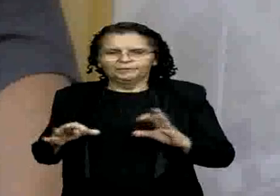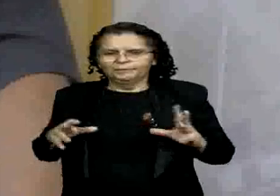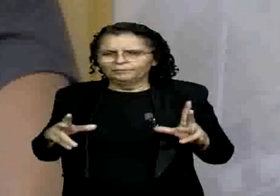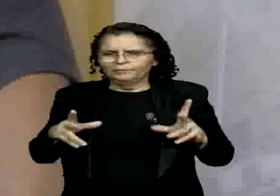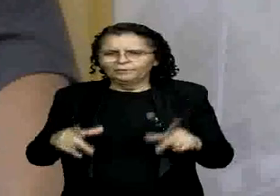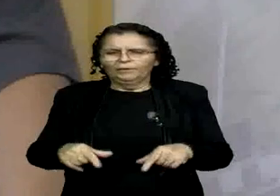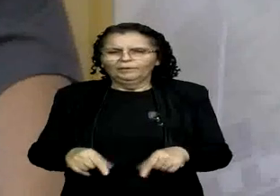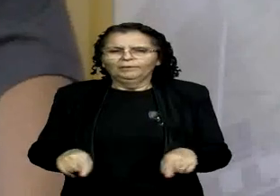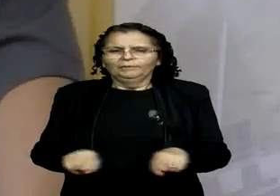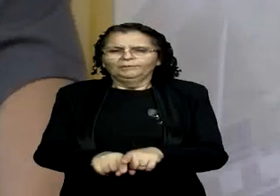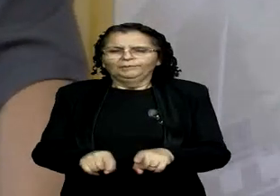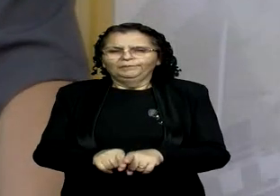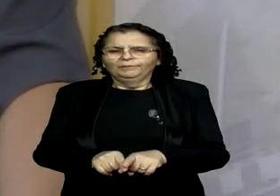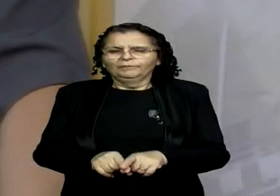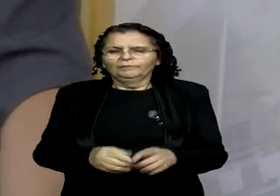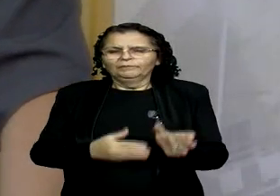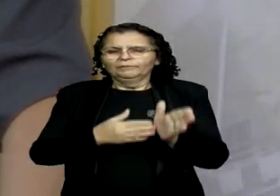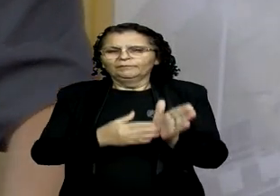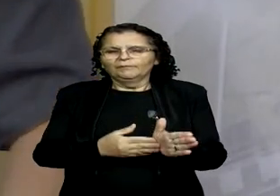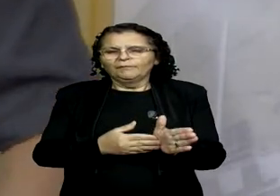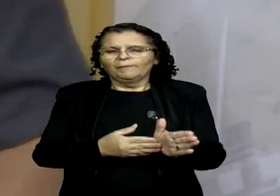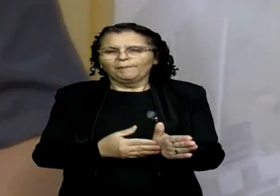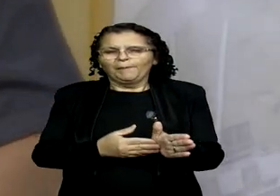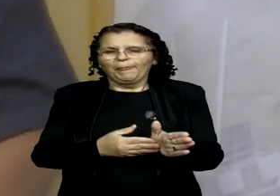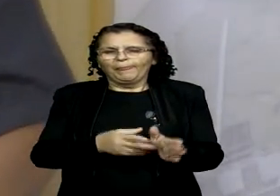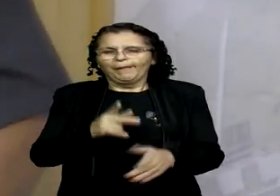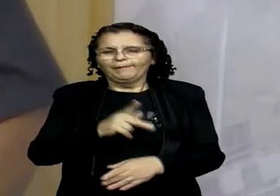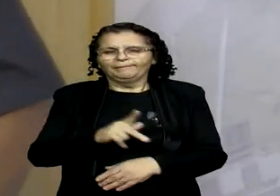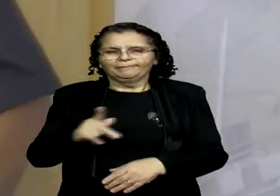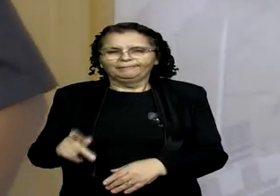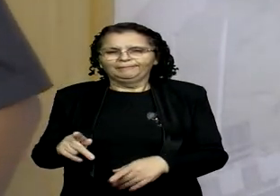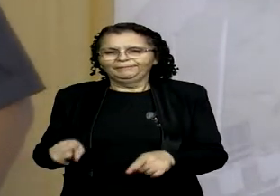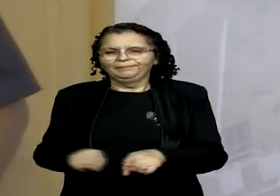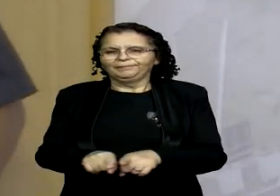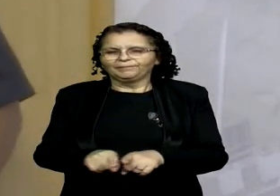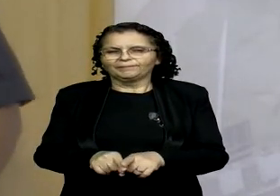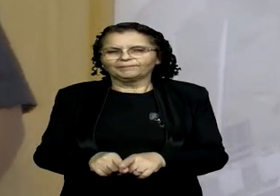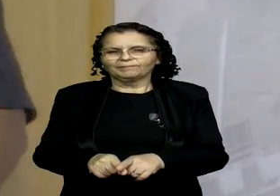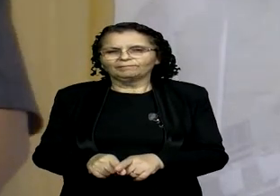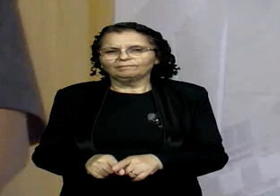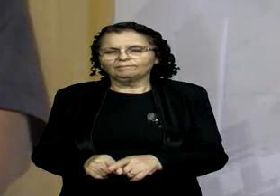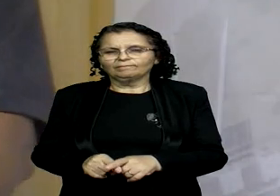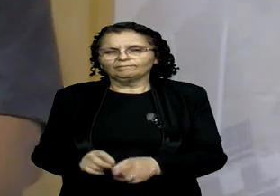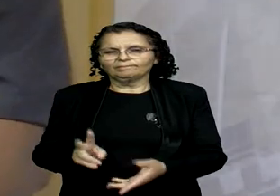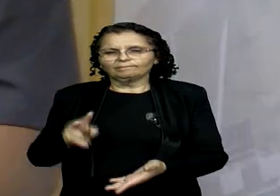funcionários dessa casa e todos aqueles que nos seguem. Senhor presidente, eu venho aqui